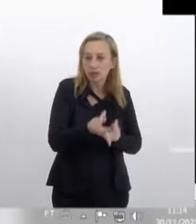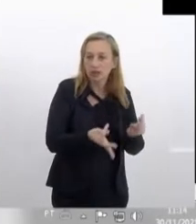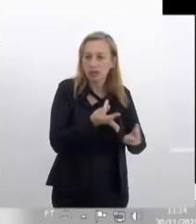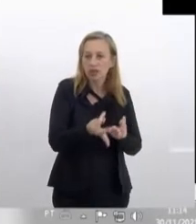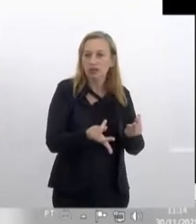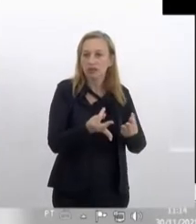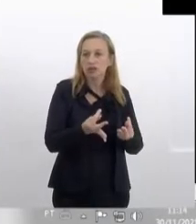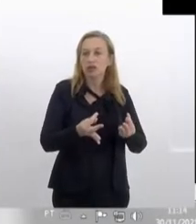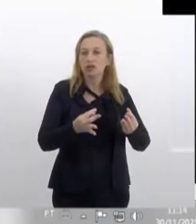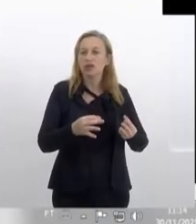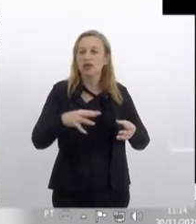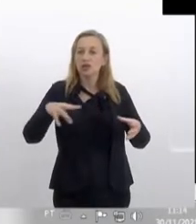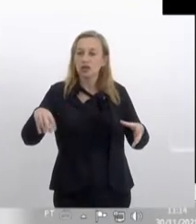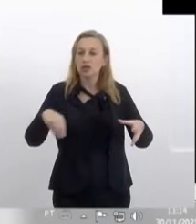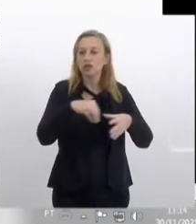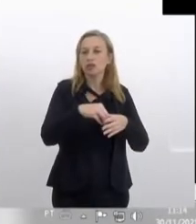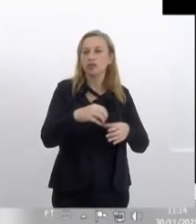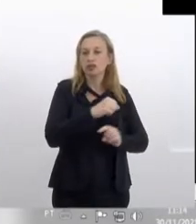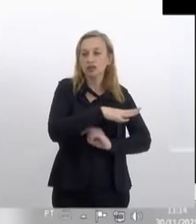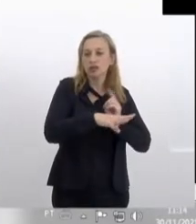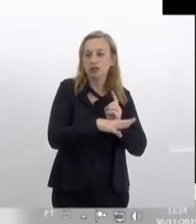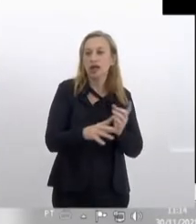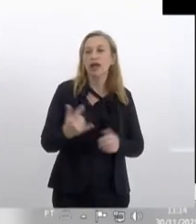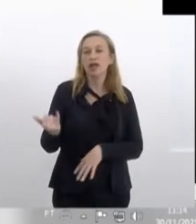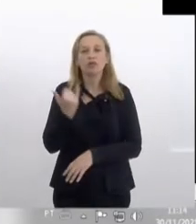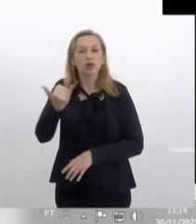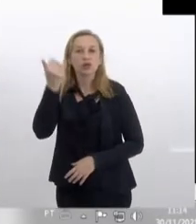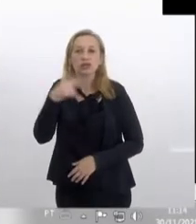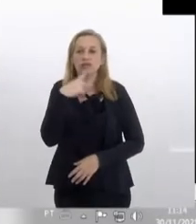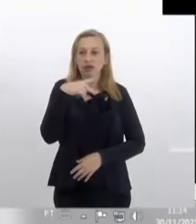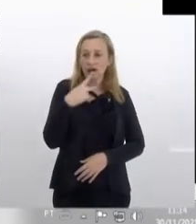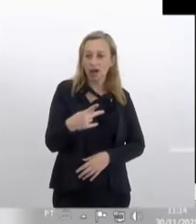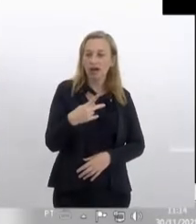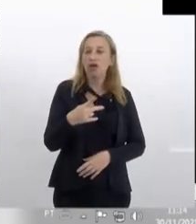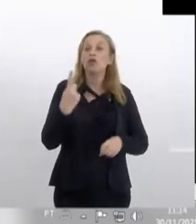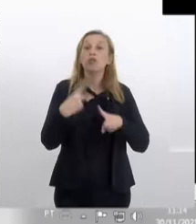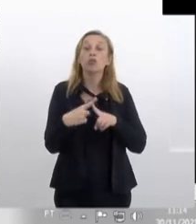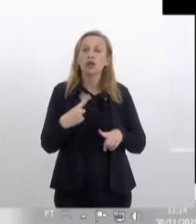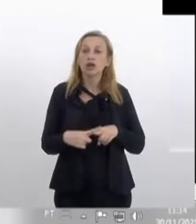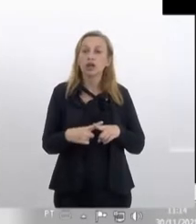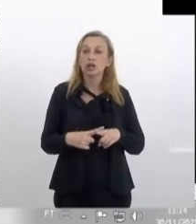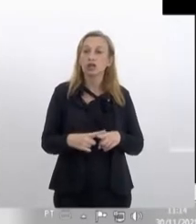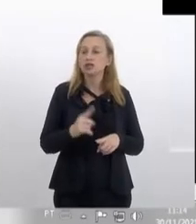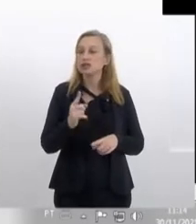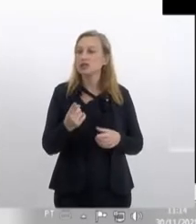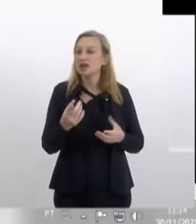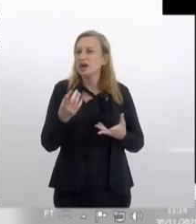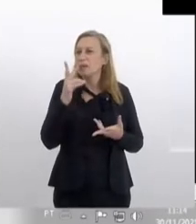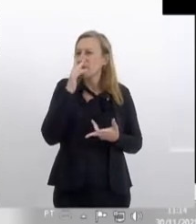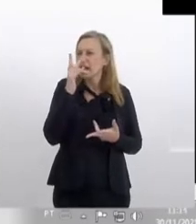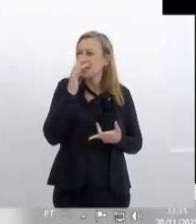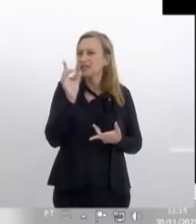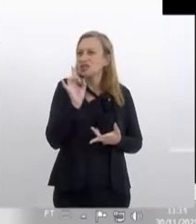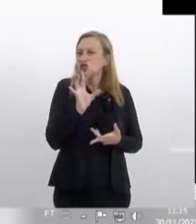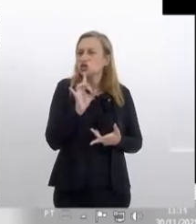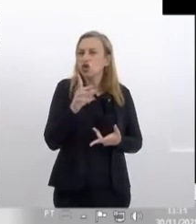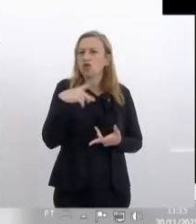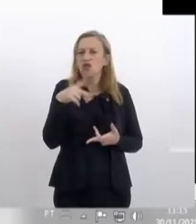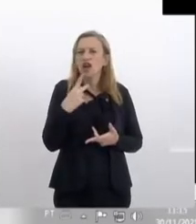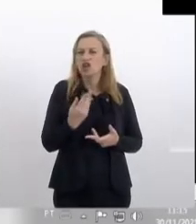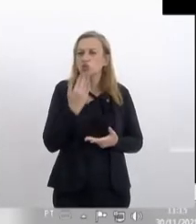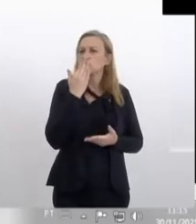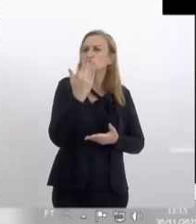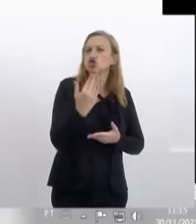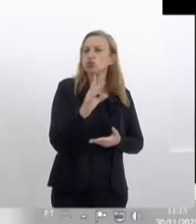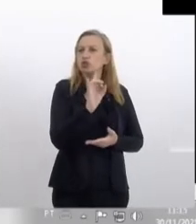reinserção social. Então, eu acho muito importante a gente citar isso, porque senão dá a impressão que a gente só está falando de um tipo